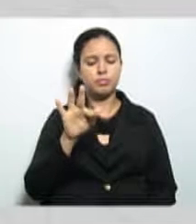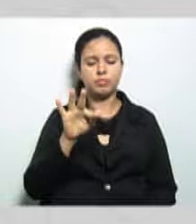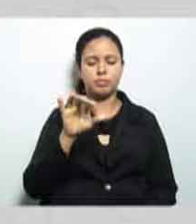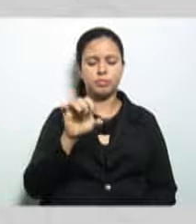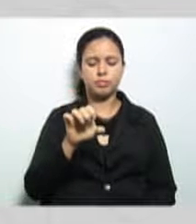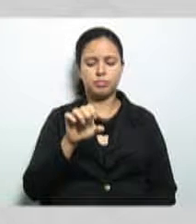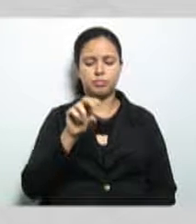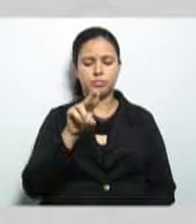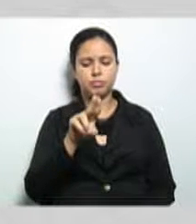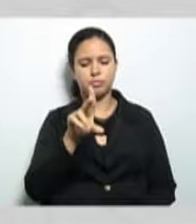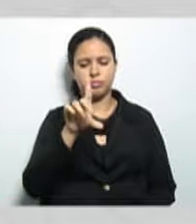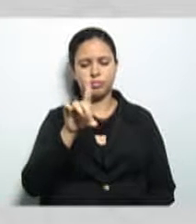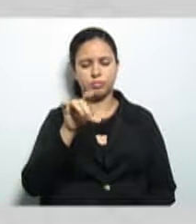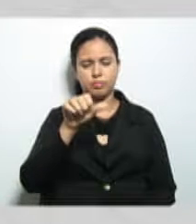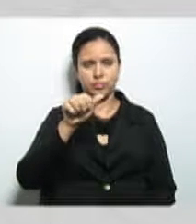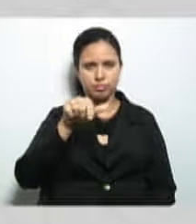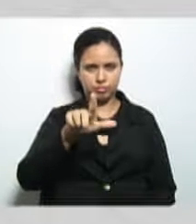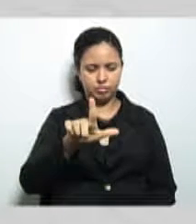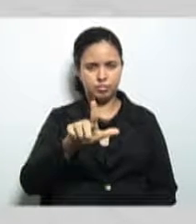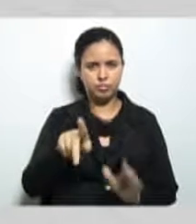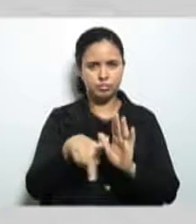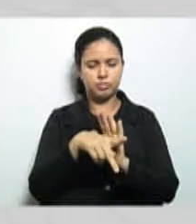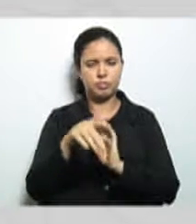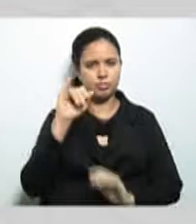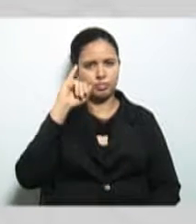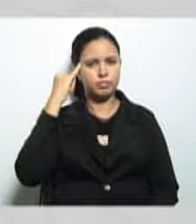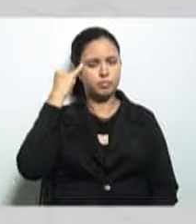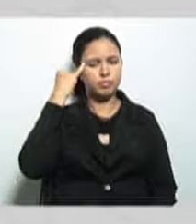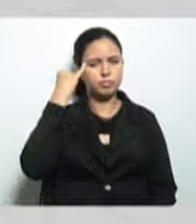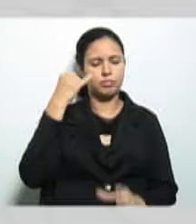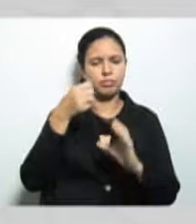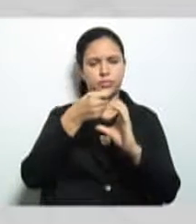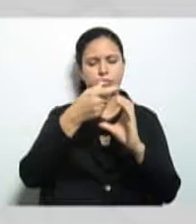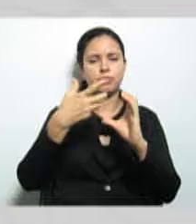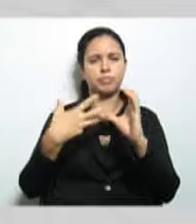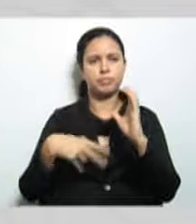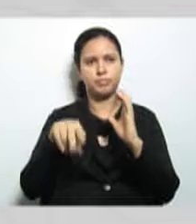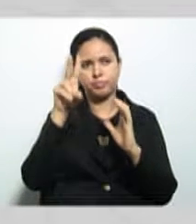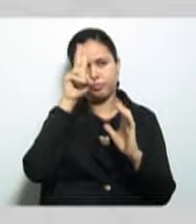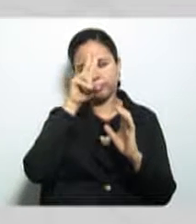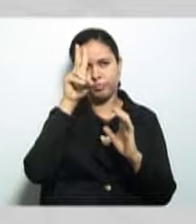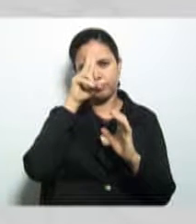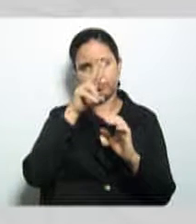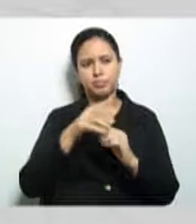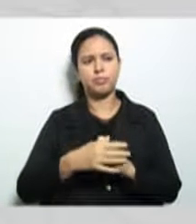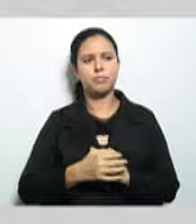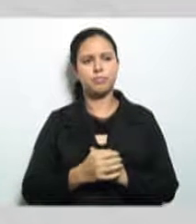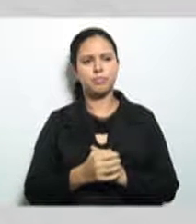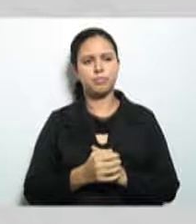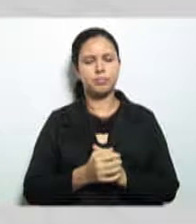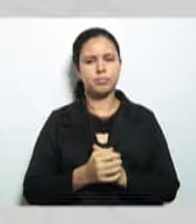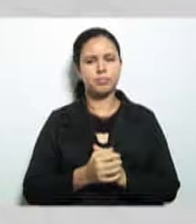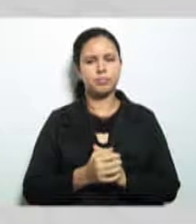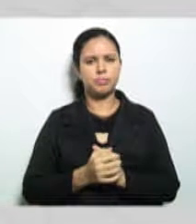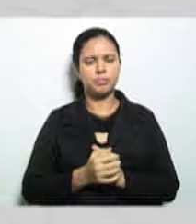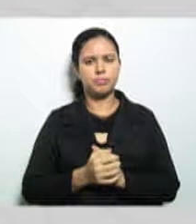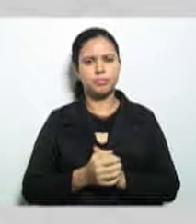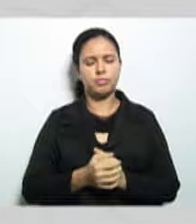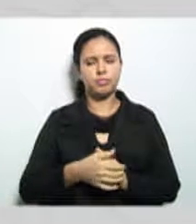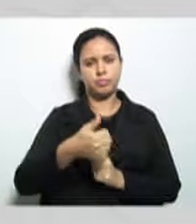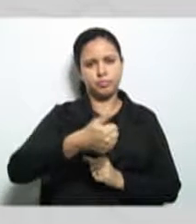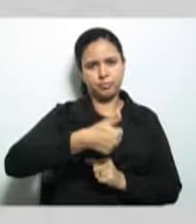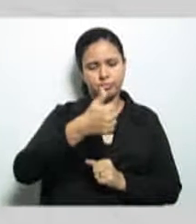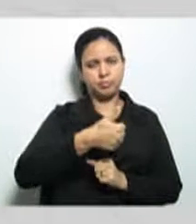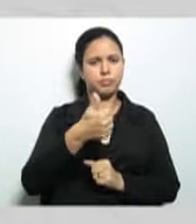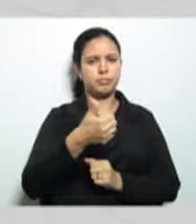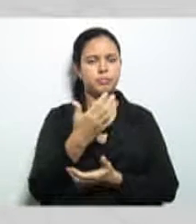mas também existiu no Japão. Que características podemos lembrar deste modo de produção? Primeiramente, as